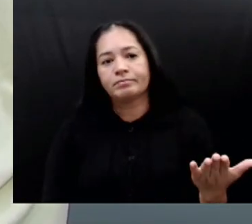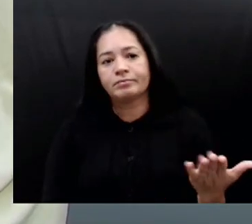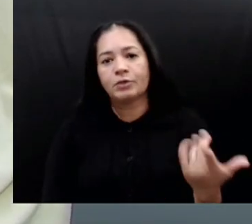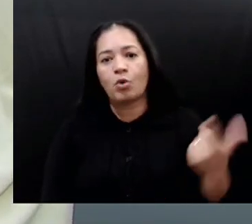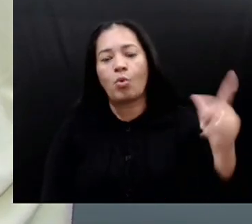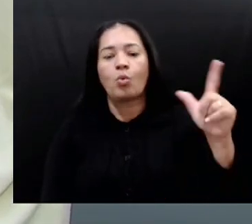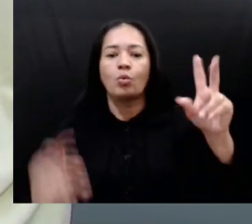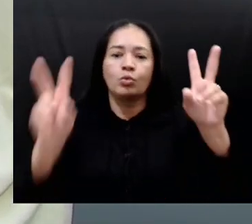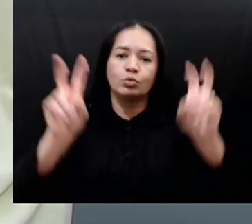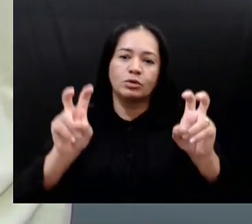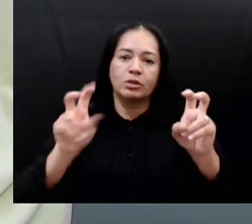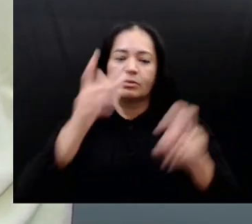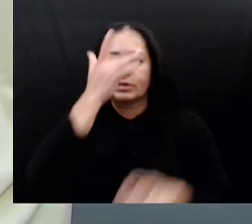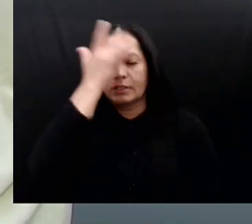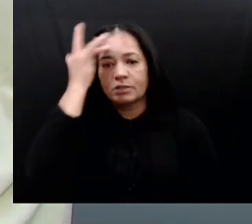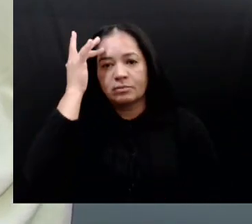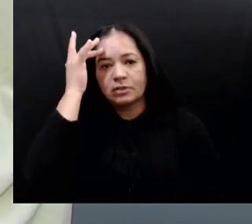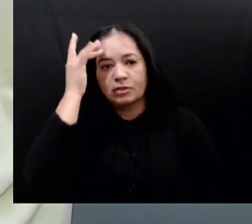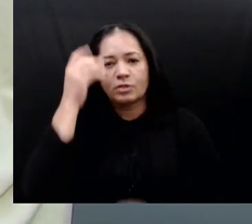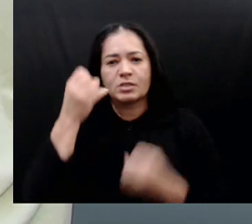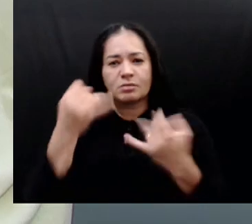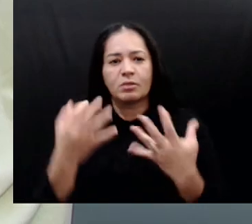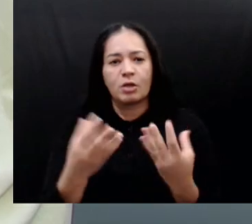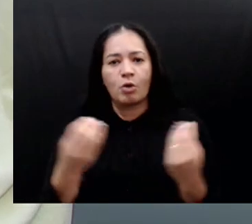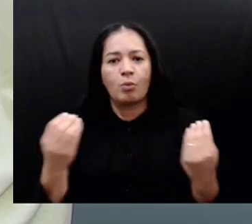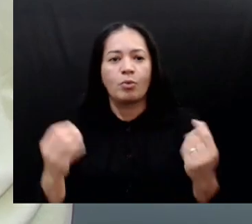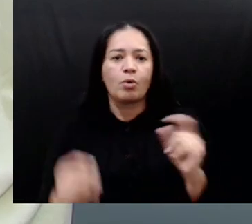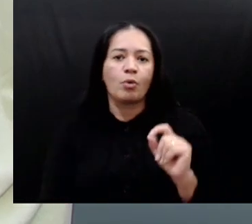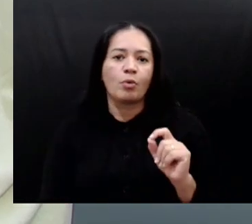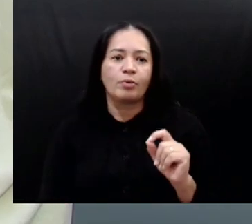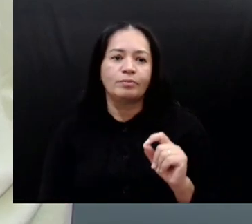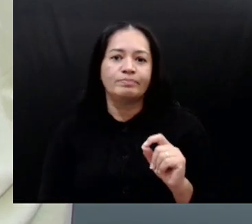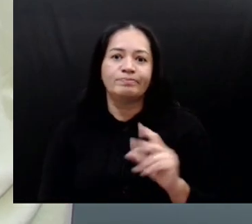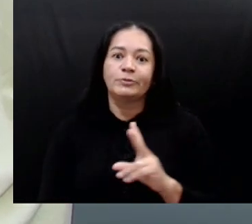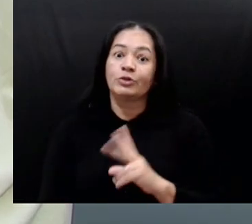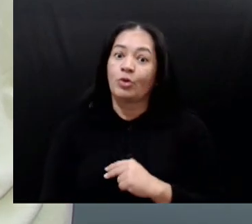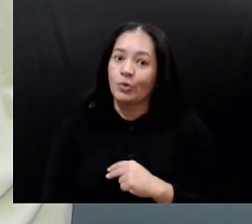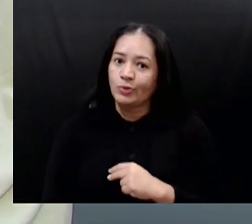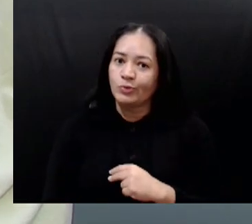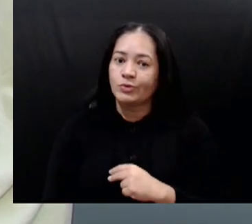pessoas comentam bastante, e olha, muita gente tem dúvida